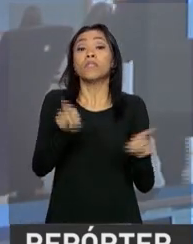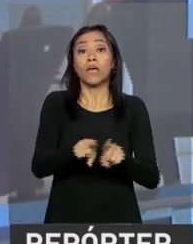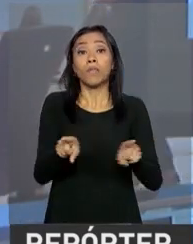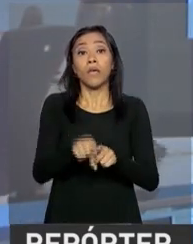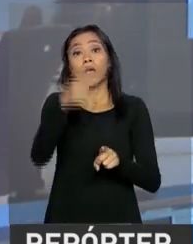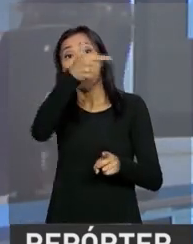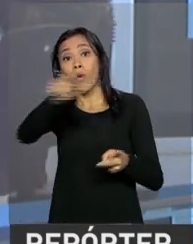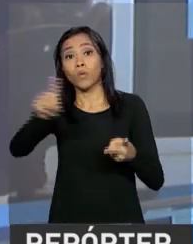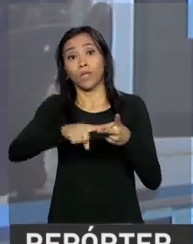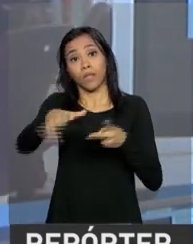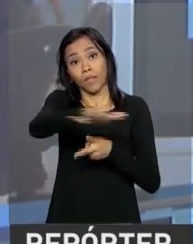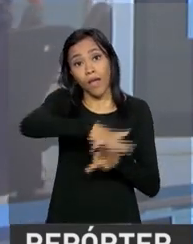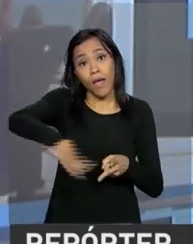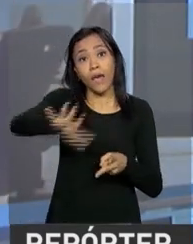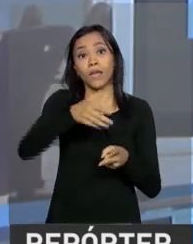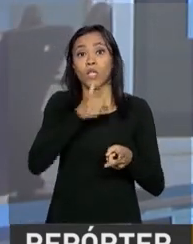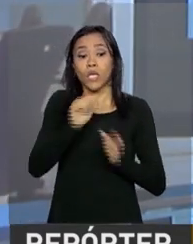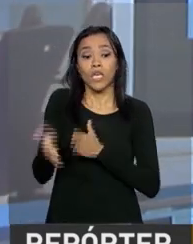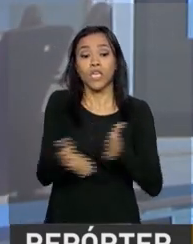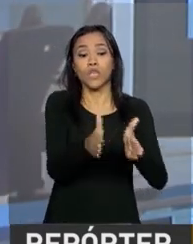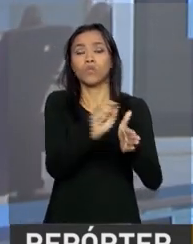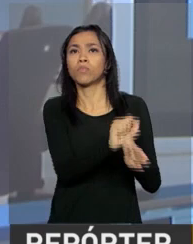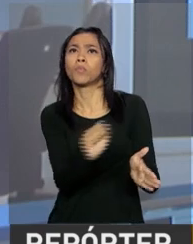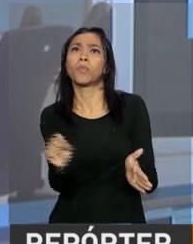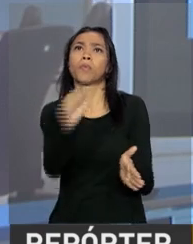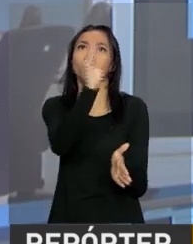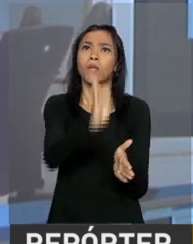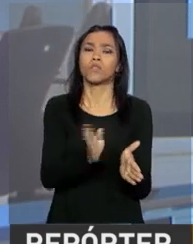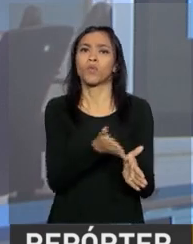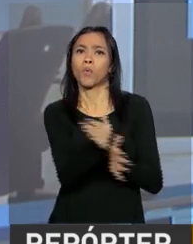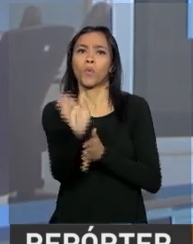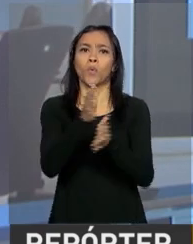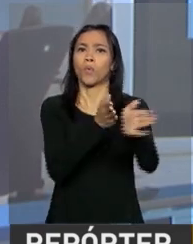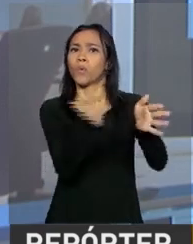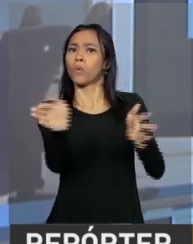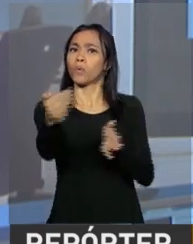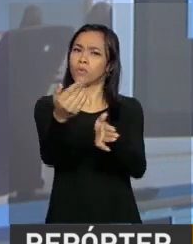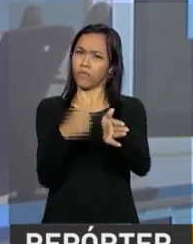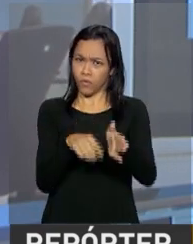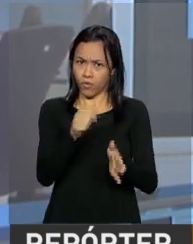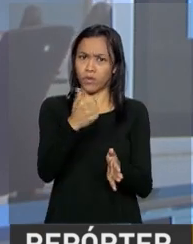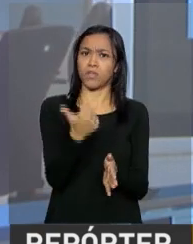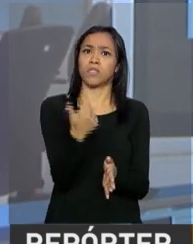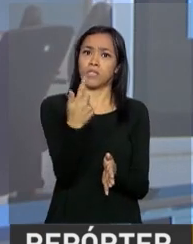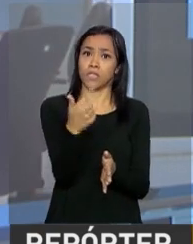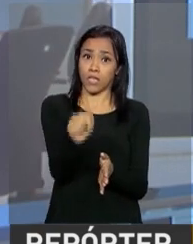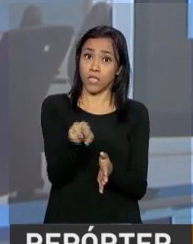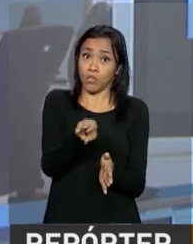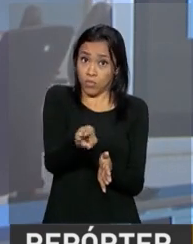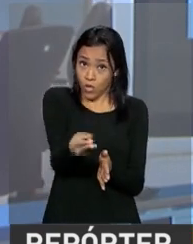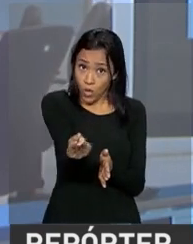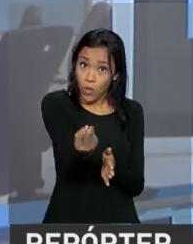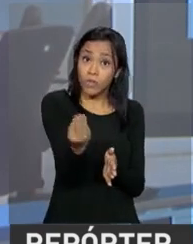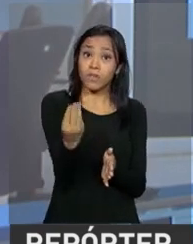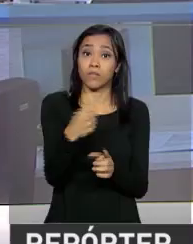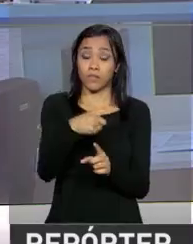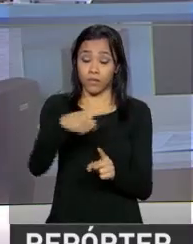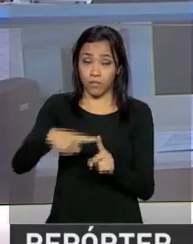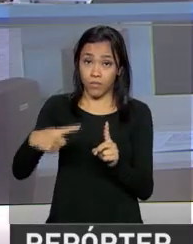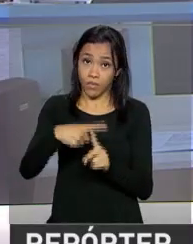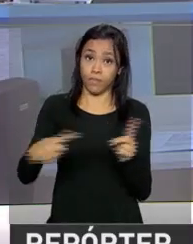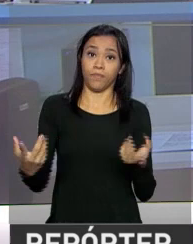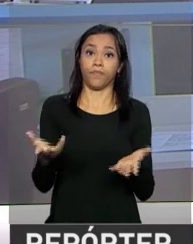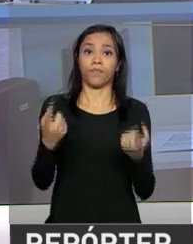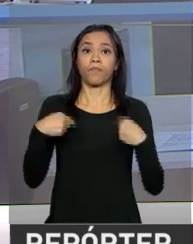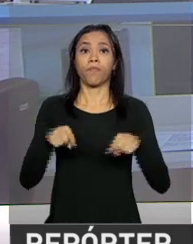na navegação feita pelos rios do interior do país. Foram 17 milhões e meio de toneladas transportadas. E